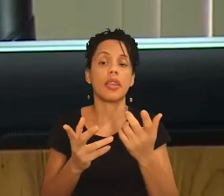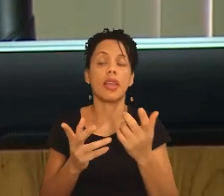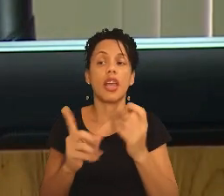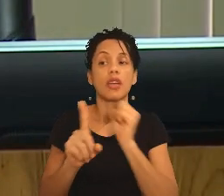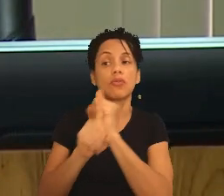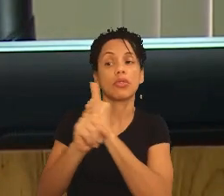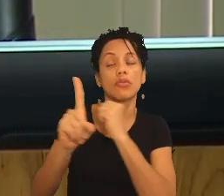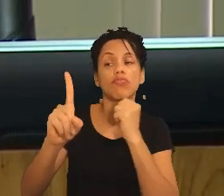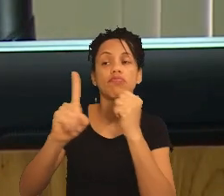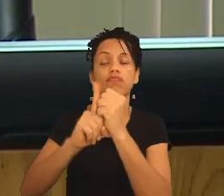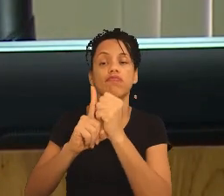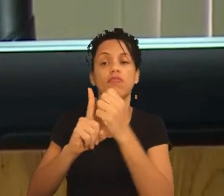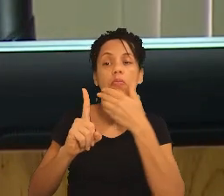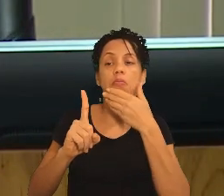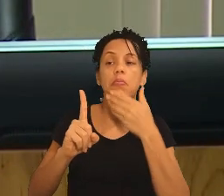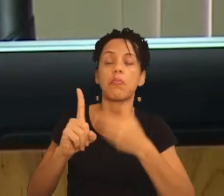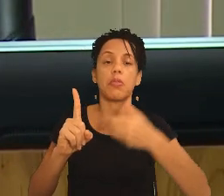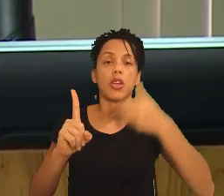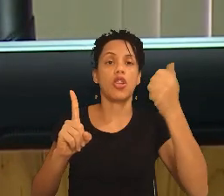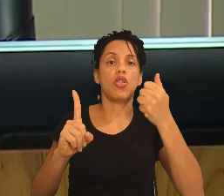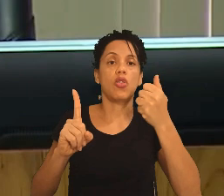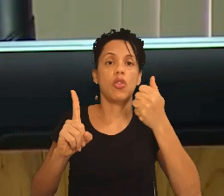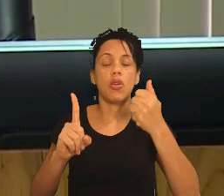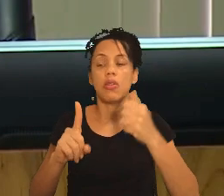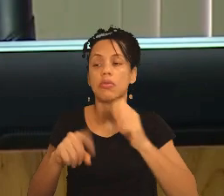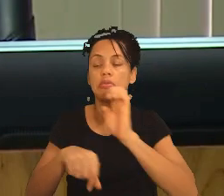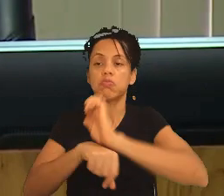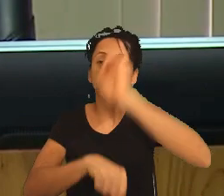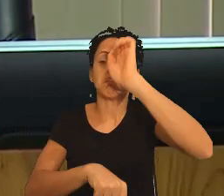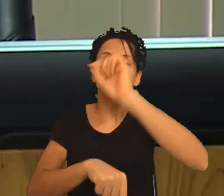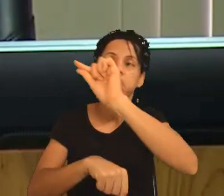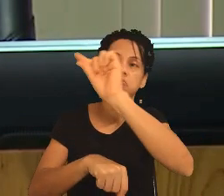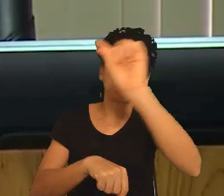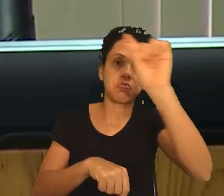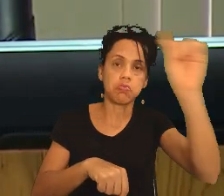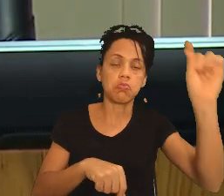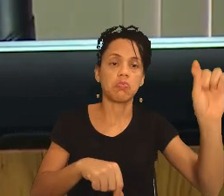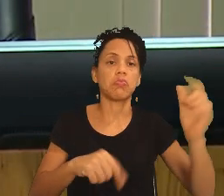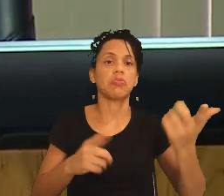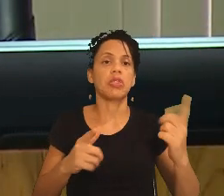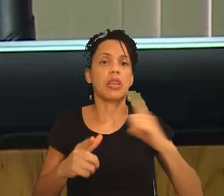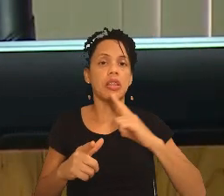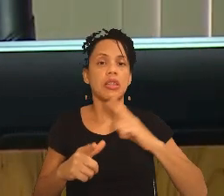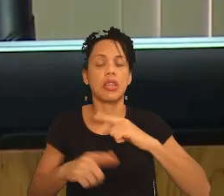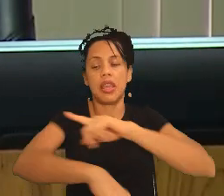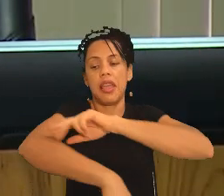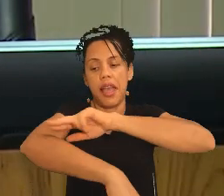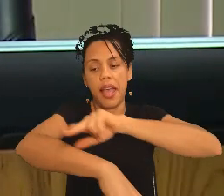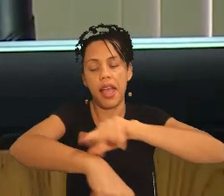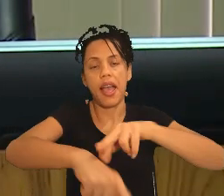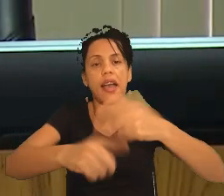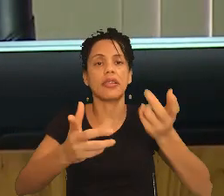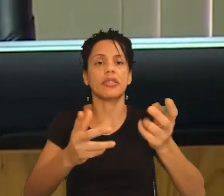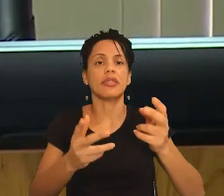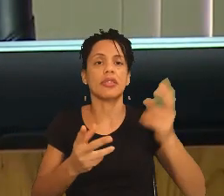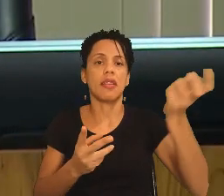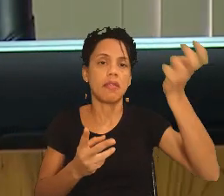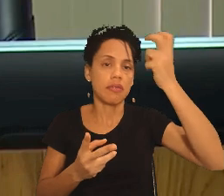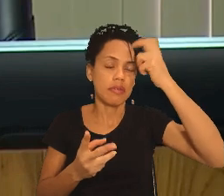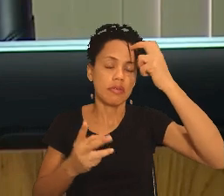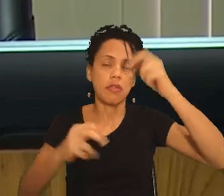brasileiro para poder preservar essa cultura milenar que muito tem a ensinar e muito tem a contribuir para